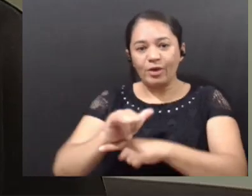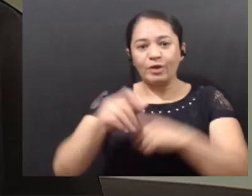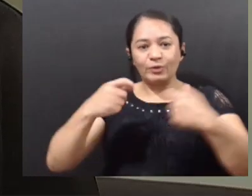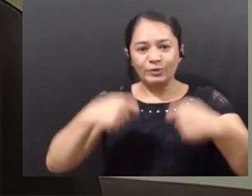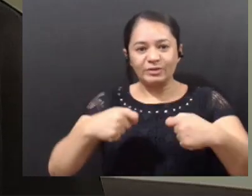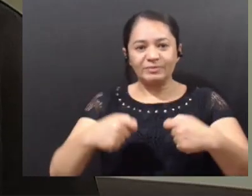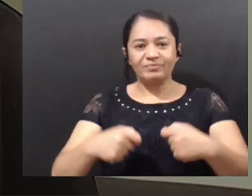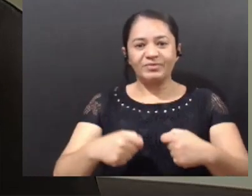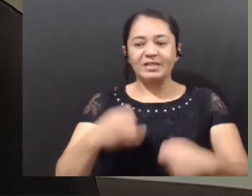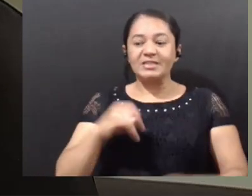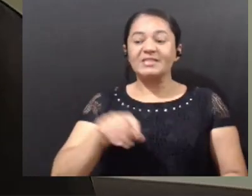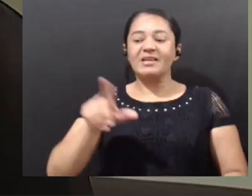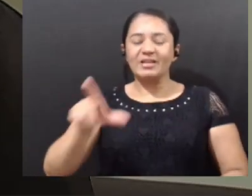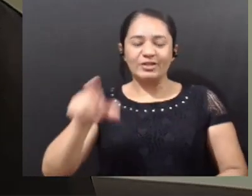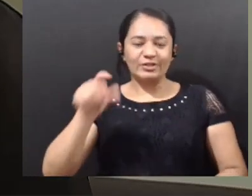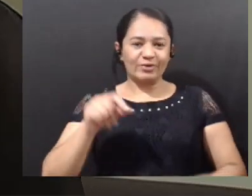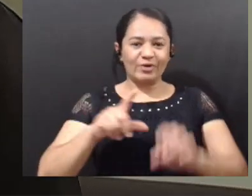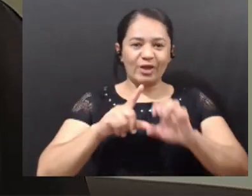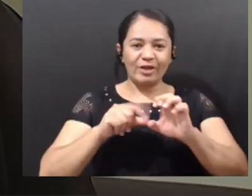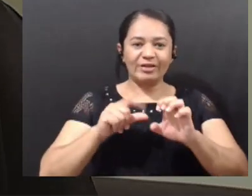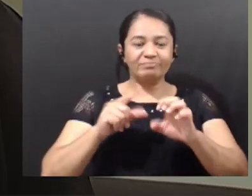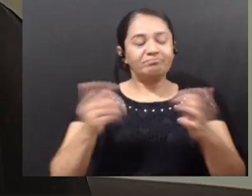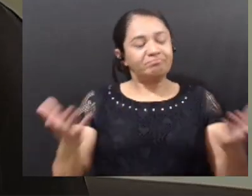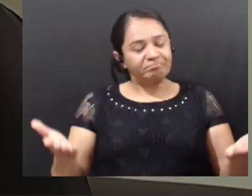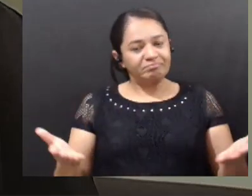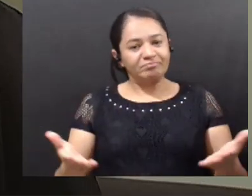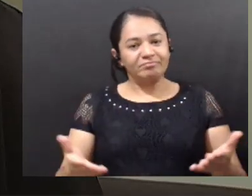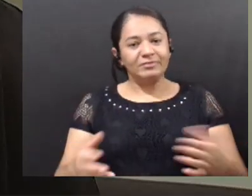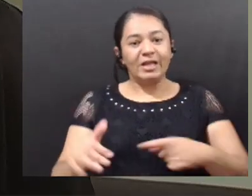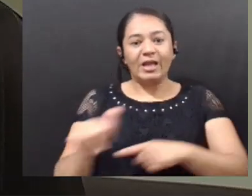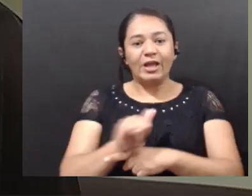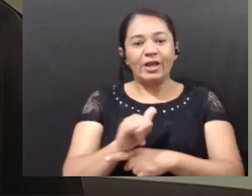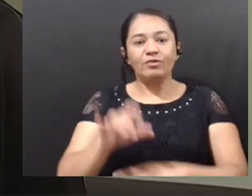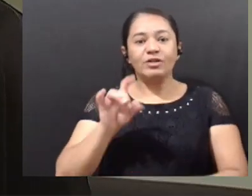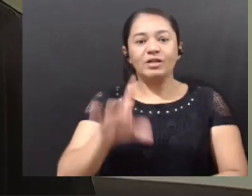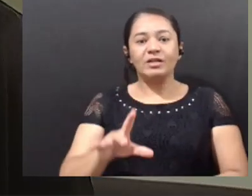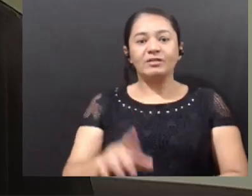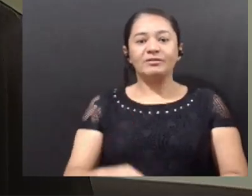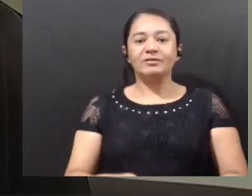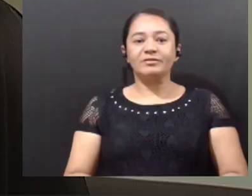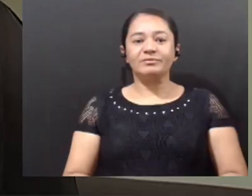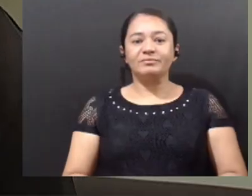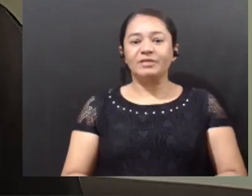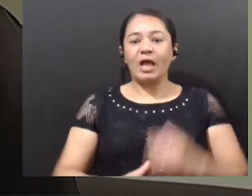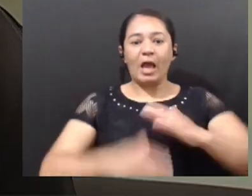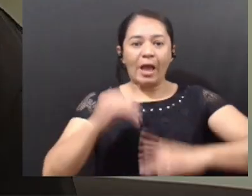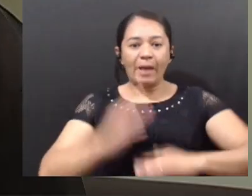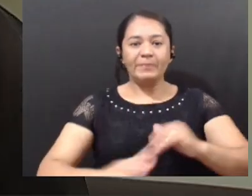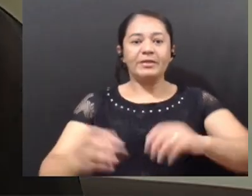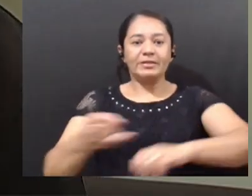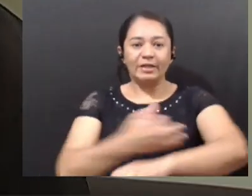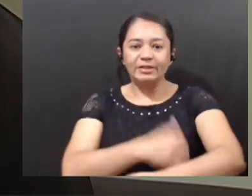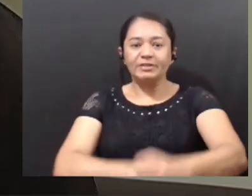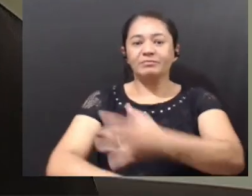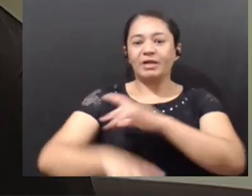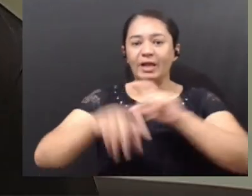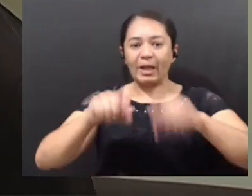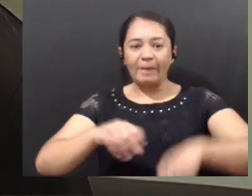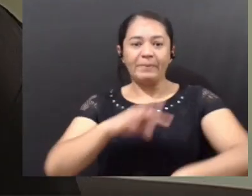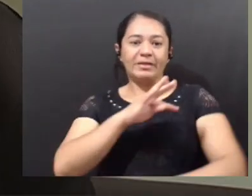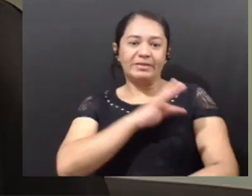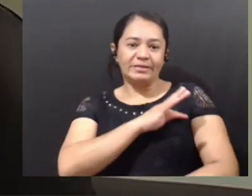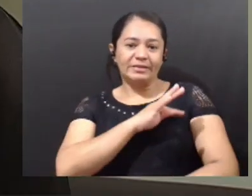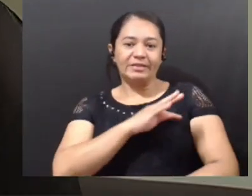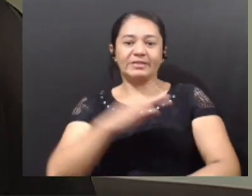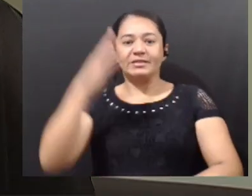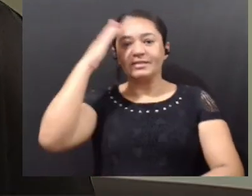queira avançar e empreender. E recursos é soft skills, são habilidades emocionais, são capacidades técnicas, saber lidar com o dinheiro.